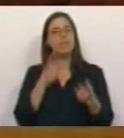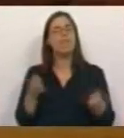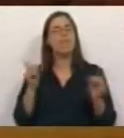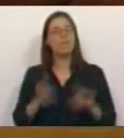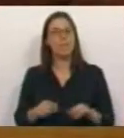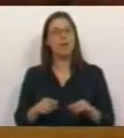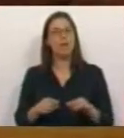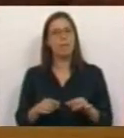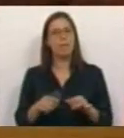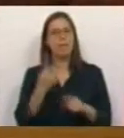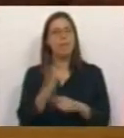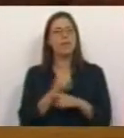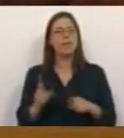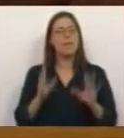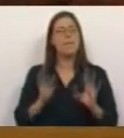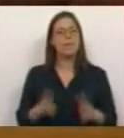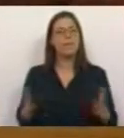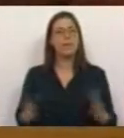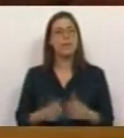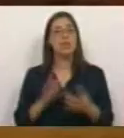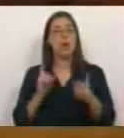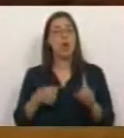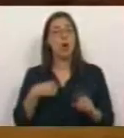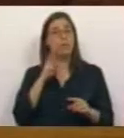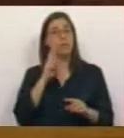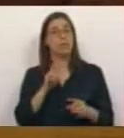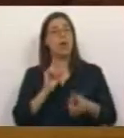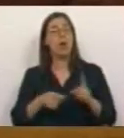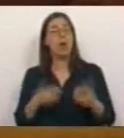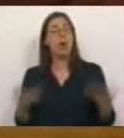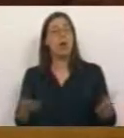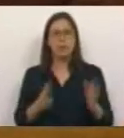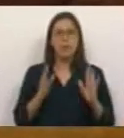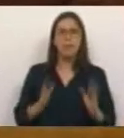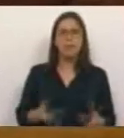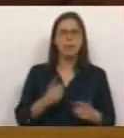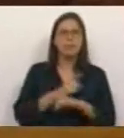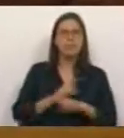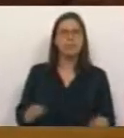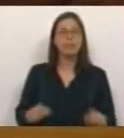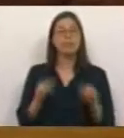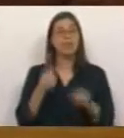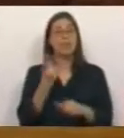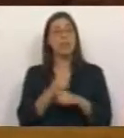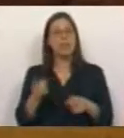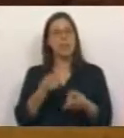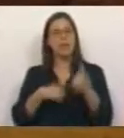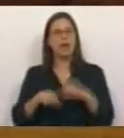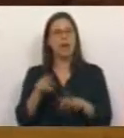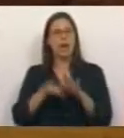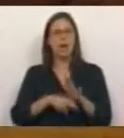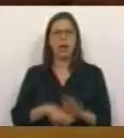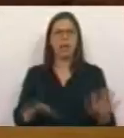a ter uma natureza excepcional e aquilo que temos vindo a assistir e que é necessário impedir é que a exceção se transforme